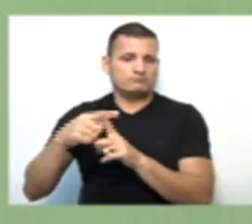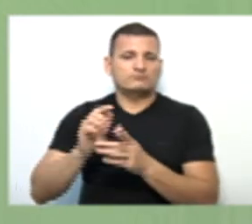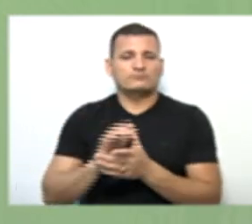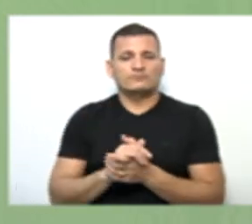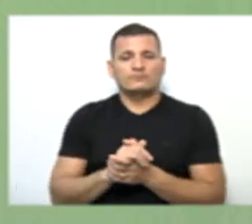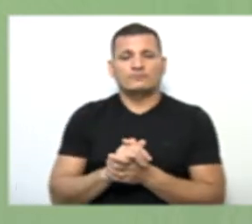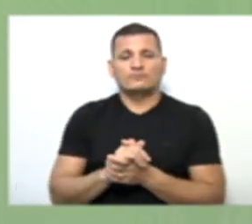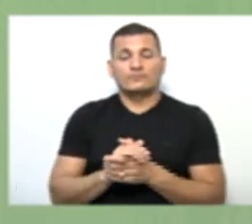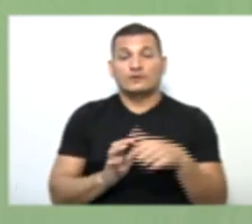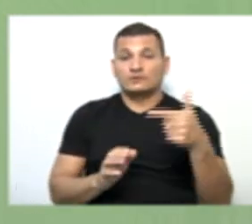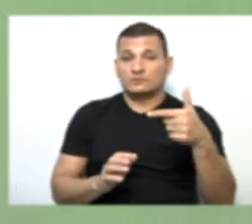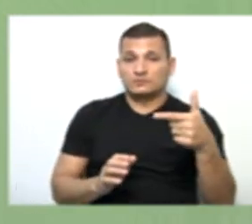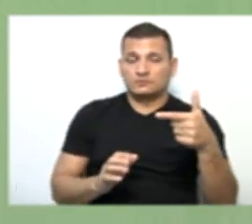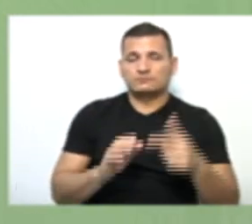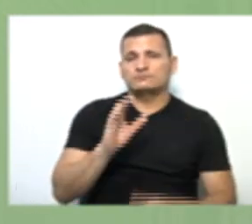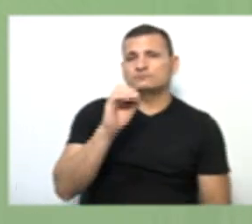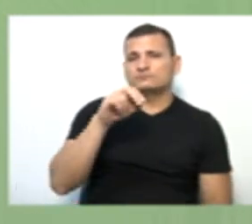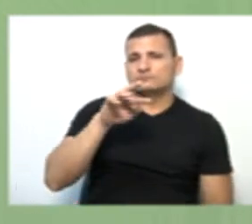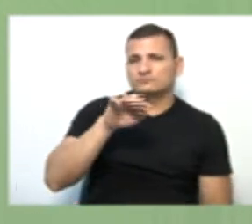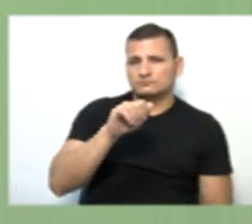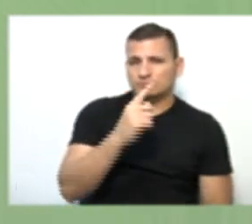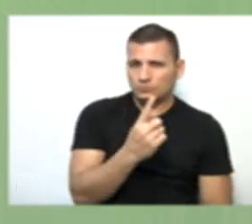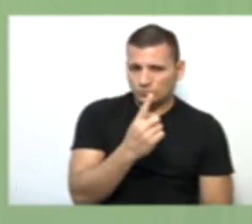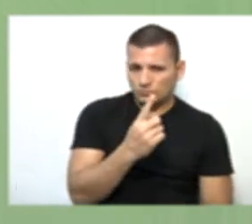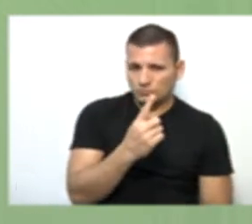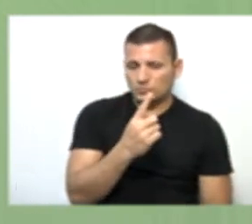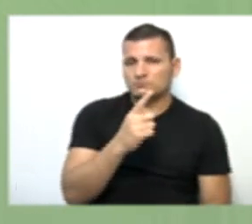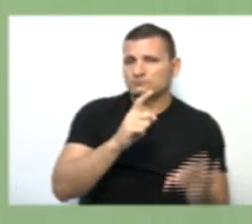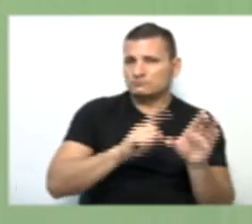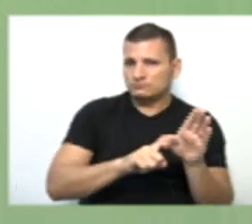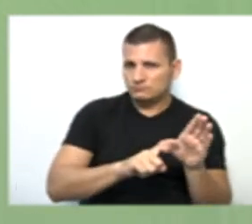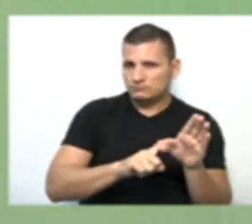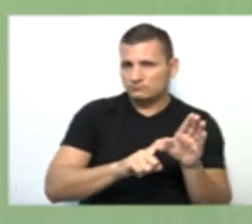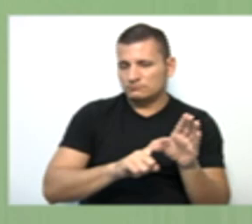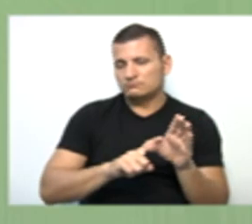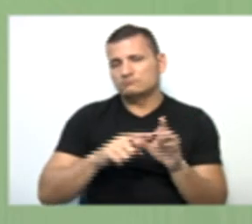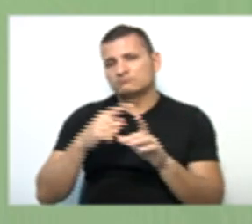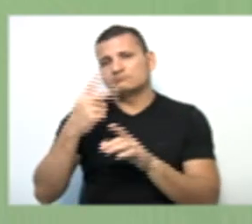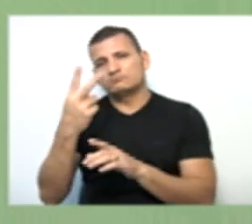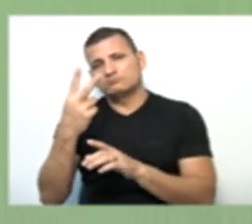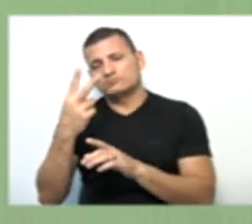devedora e 2 ou mais contas credoras.